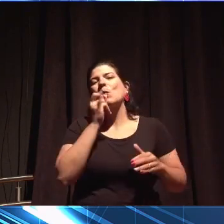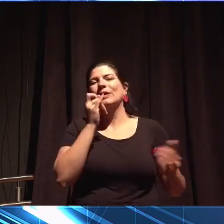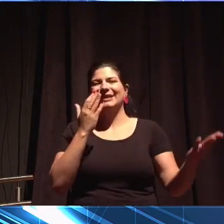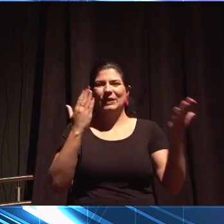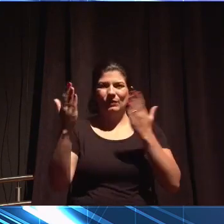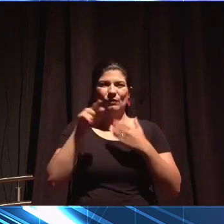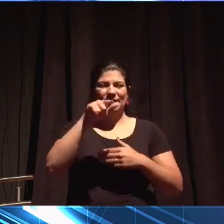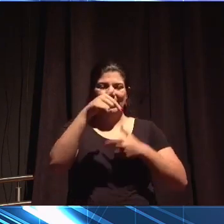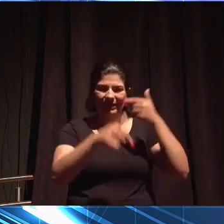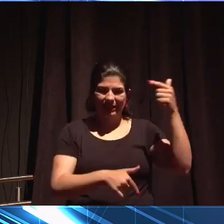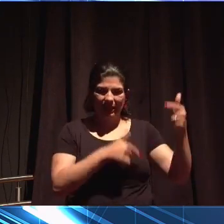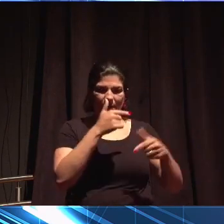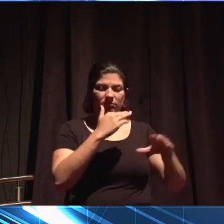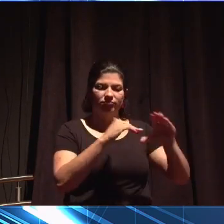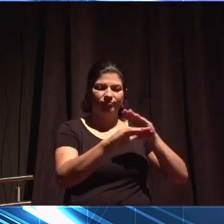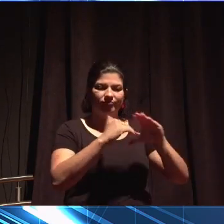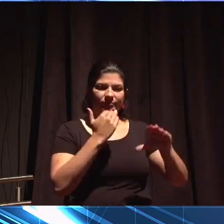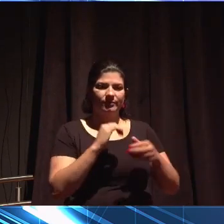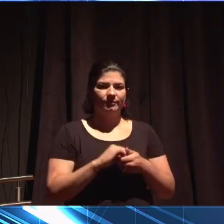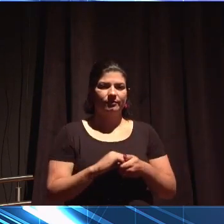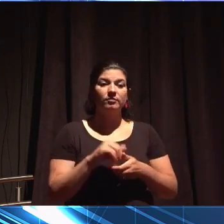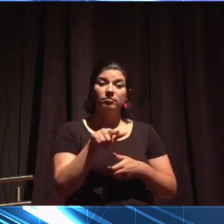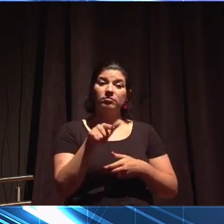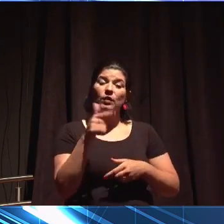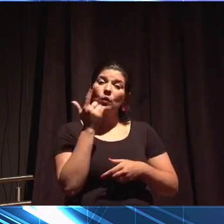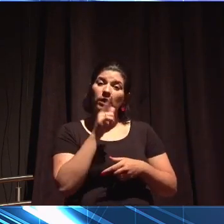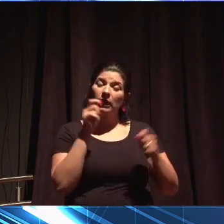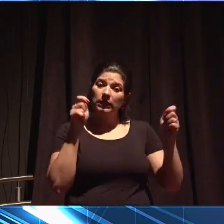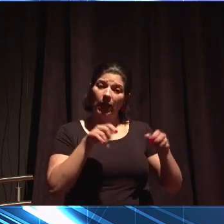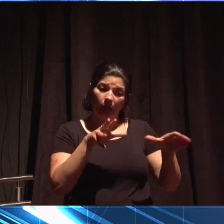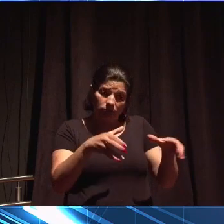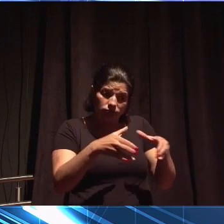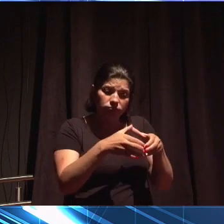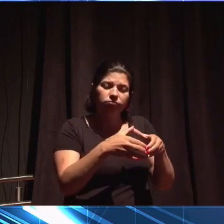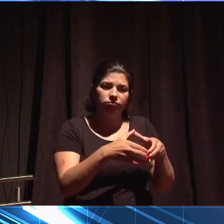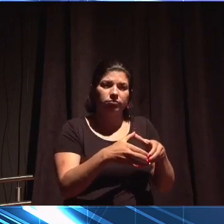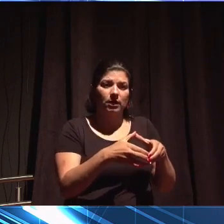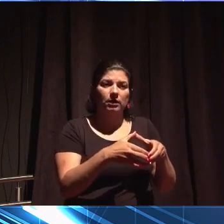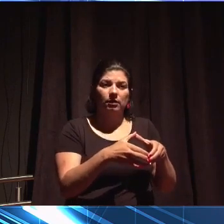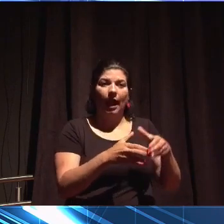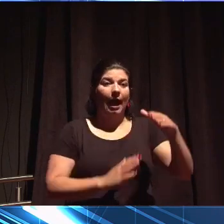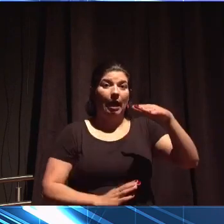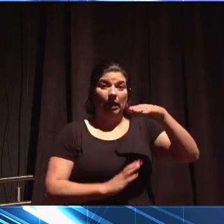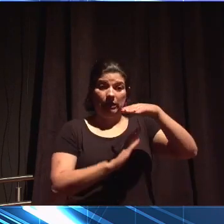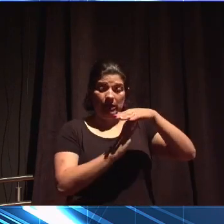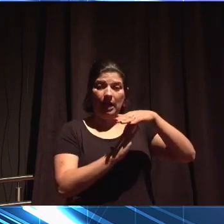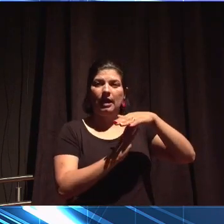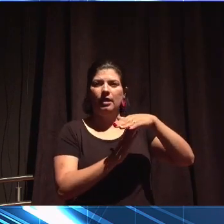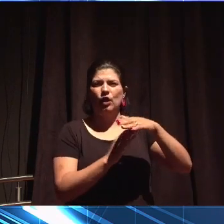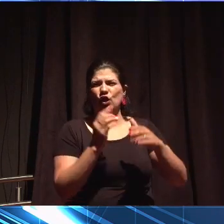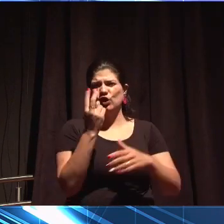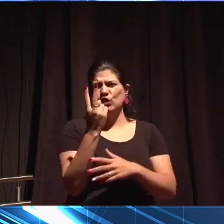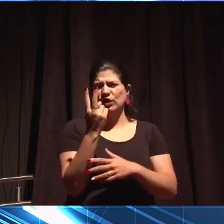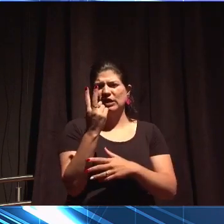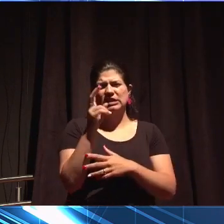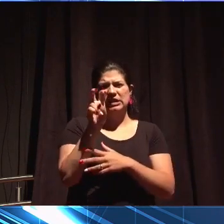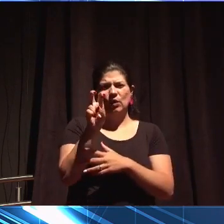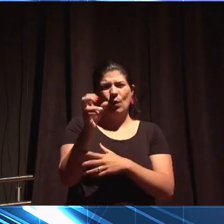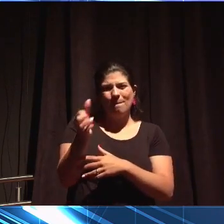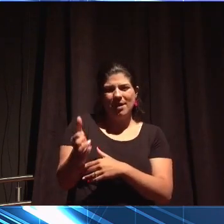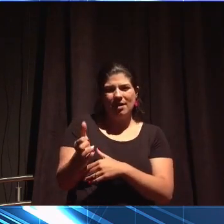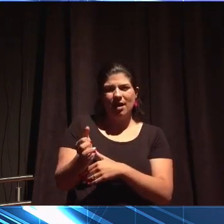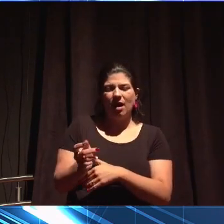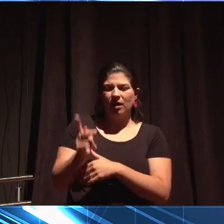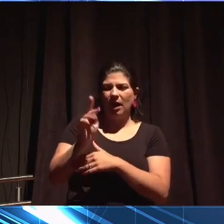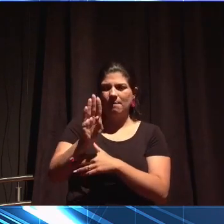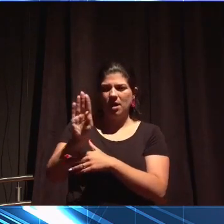você está fazendo um serviço de mensageria. Às vezes, você consegue agrupar as requisições, né? Tem um tamanho máximo até. Acho que é 256, né? 256 KB. É isso